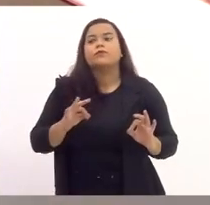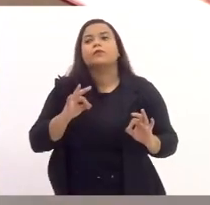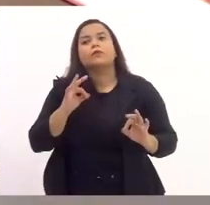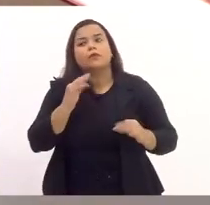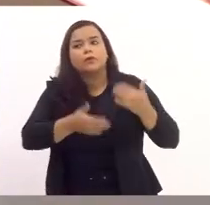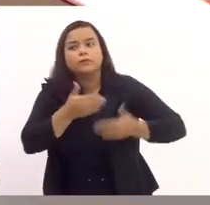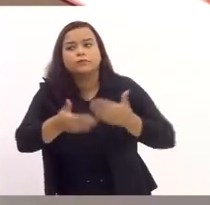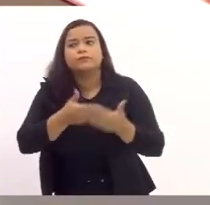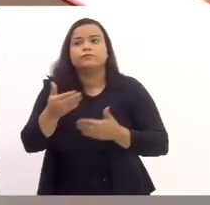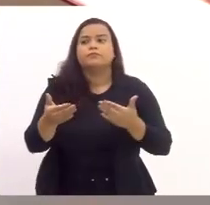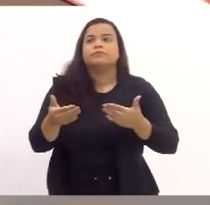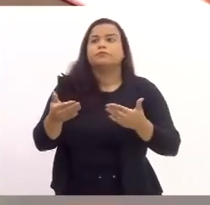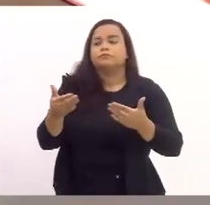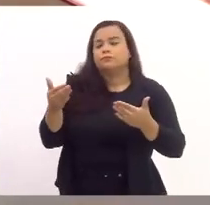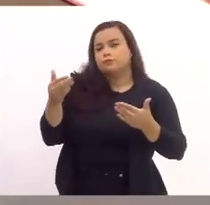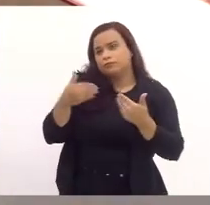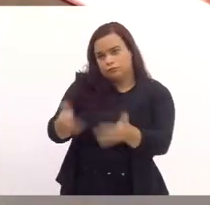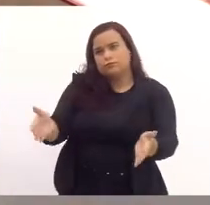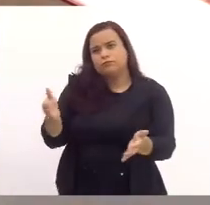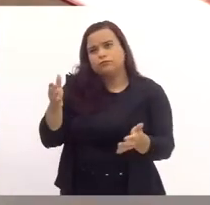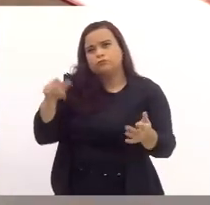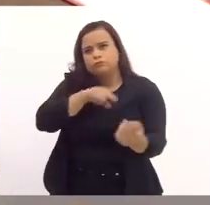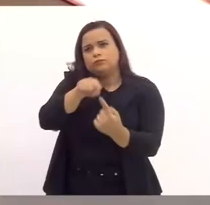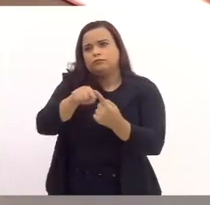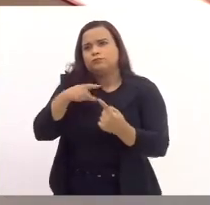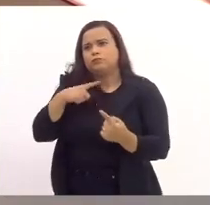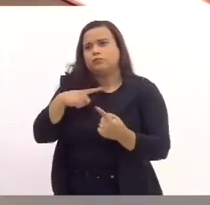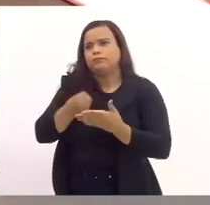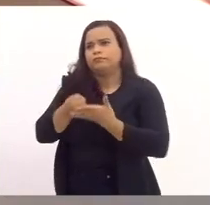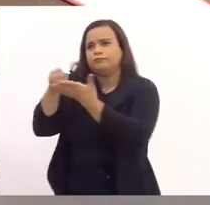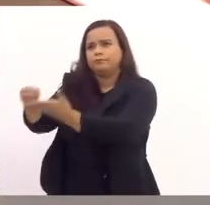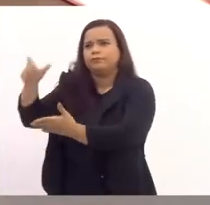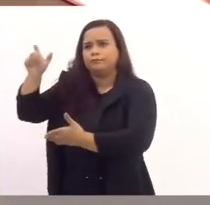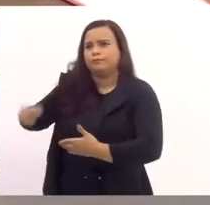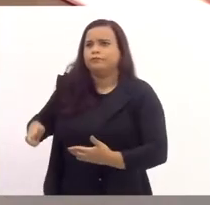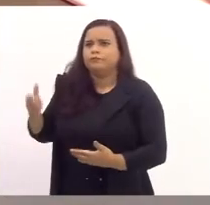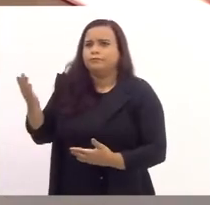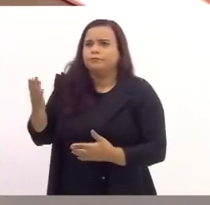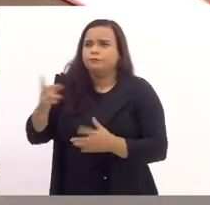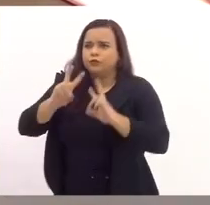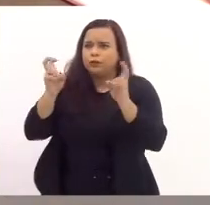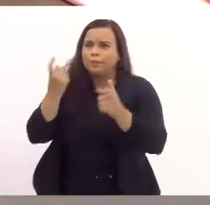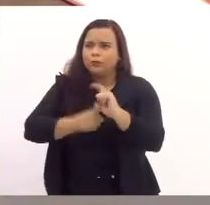ser aberto a esse fim. Eu passo aqui para minha colega, aqui para a questão da multa. Né?